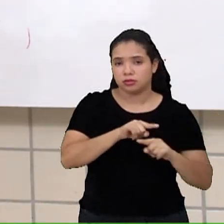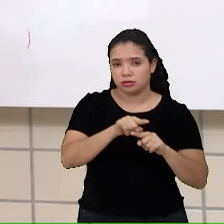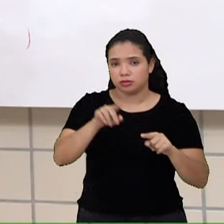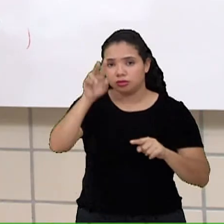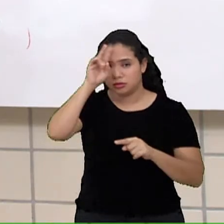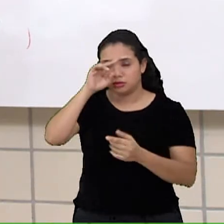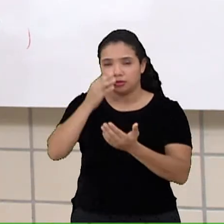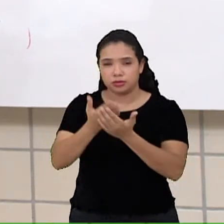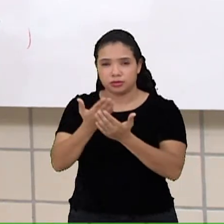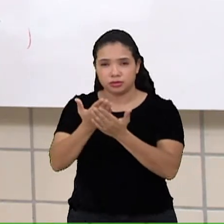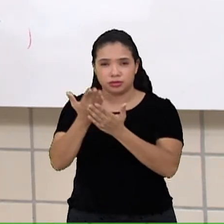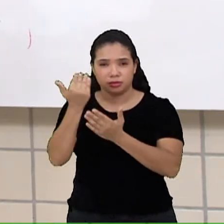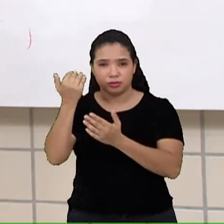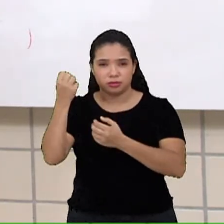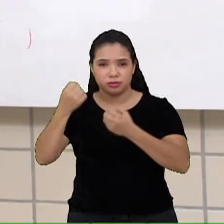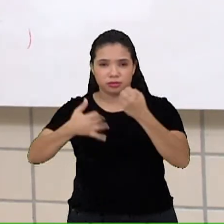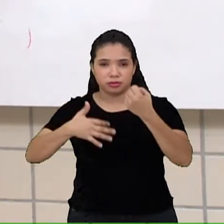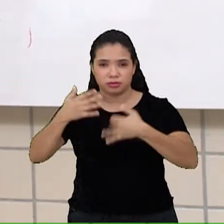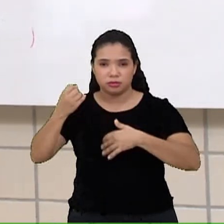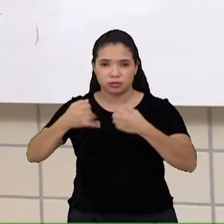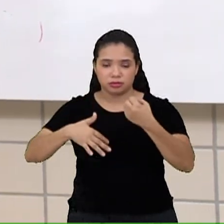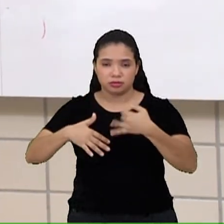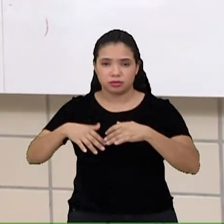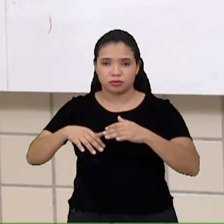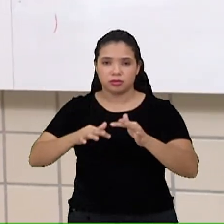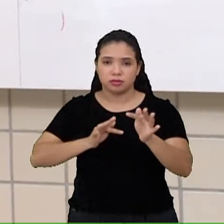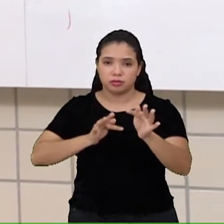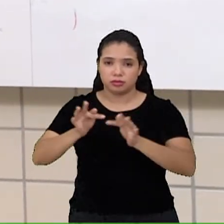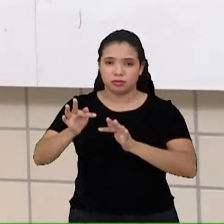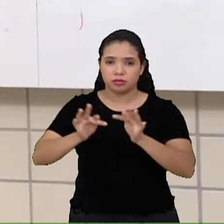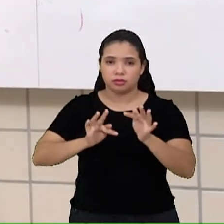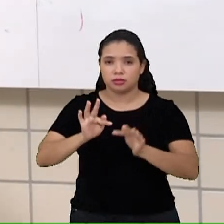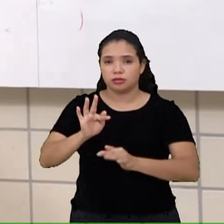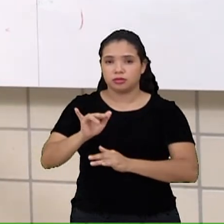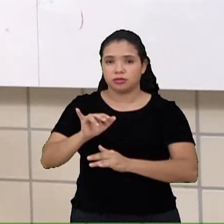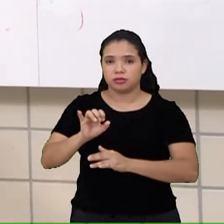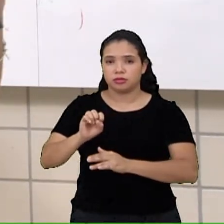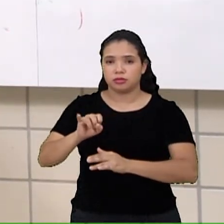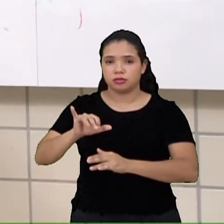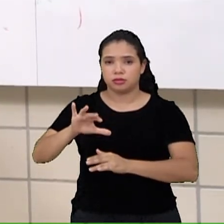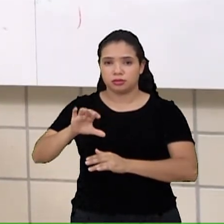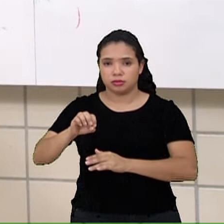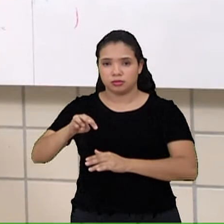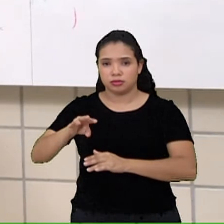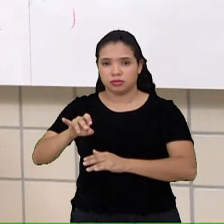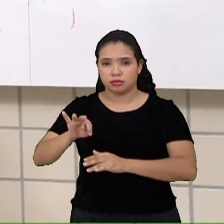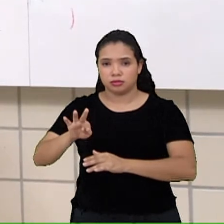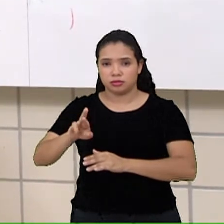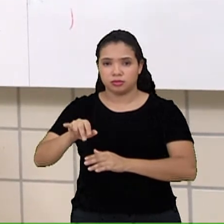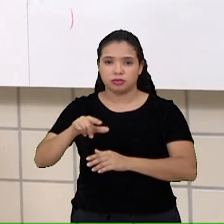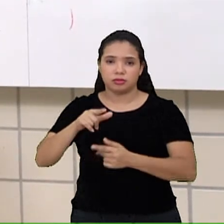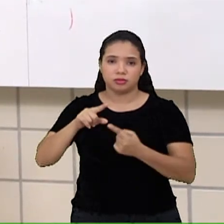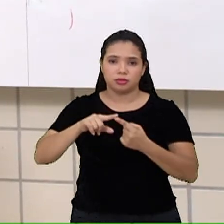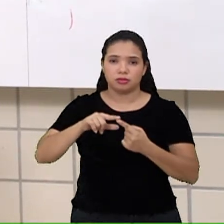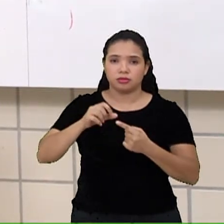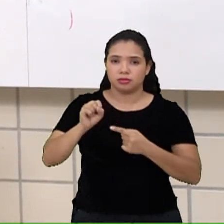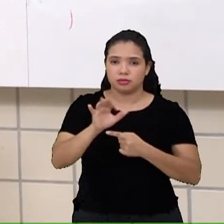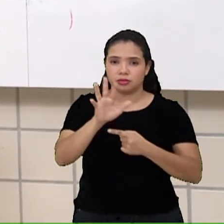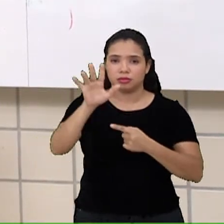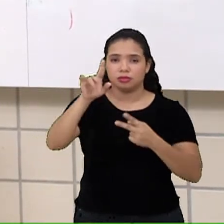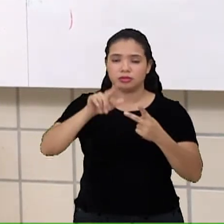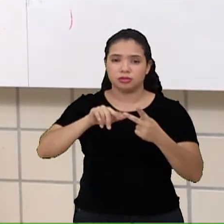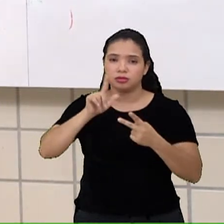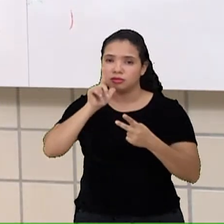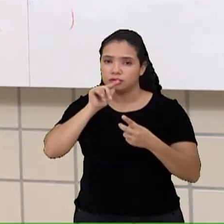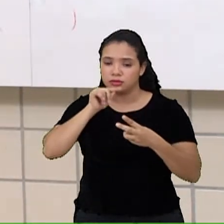gente explicou sobre os estados físicos da matéria? De que do sólido para o líquido, do líquido para o gasoso, vaporização, ebulição. Lembram